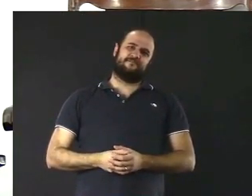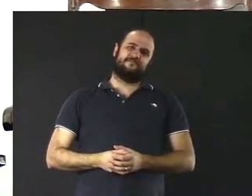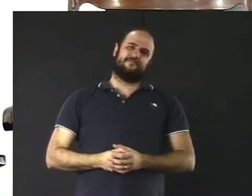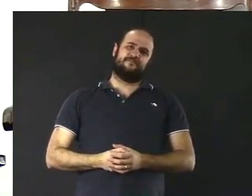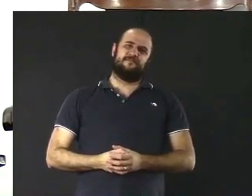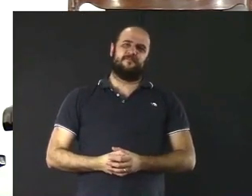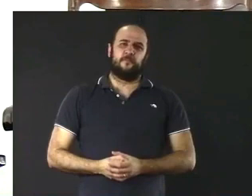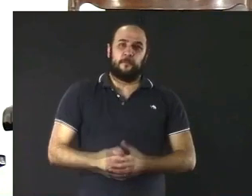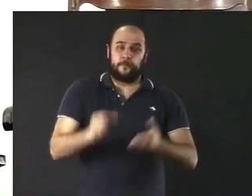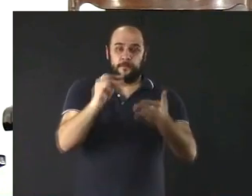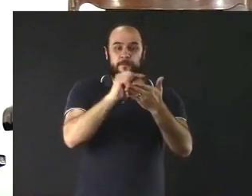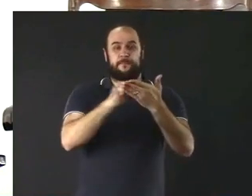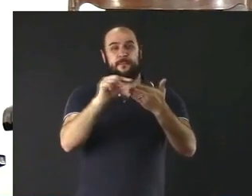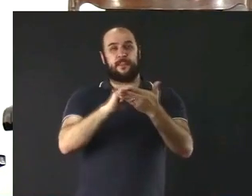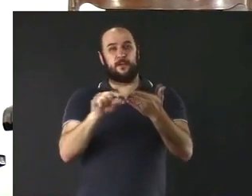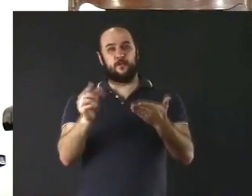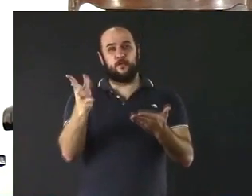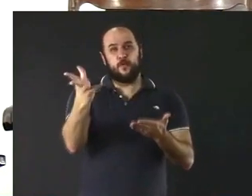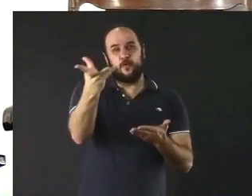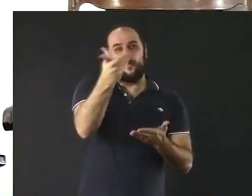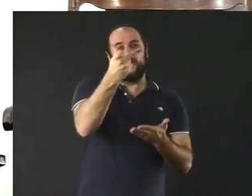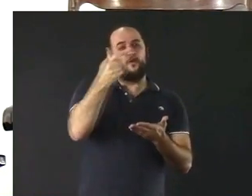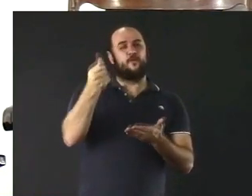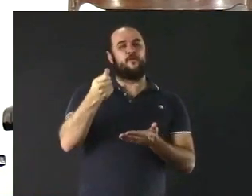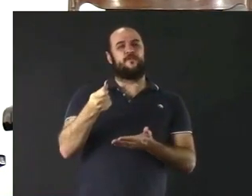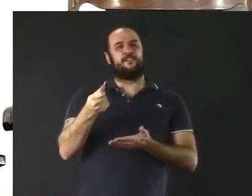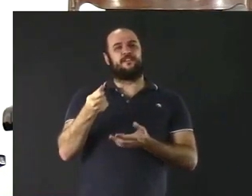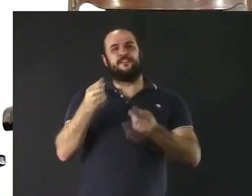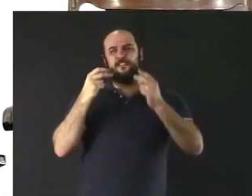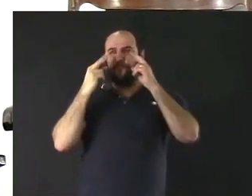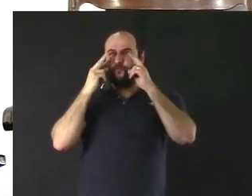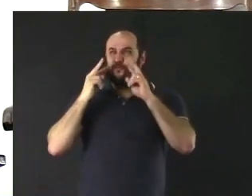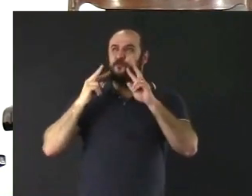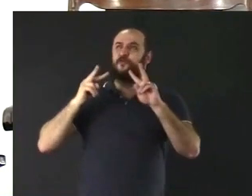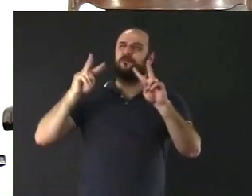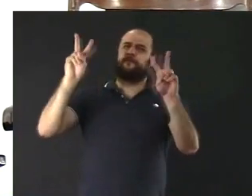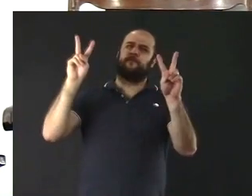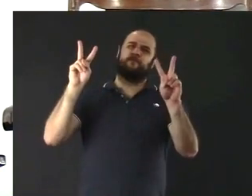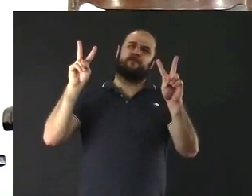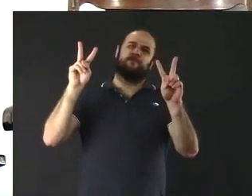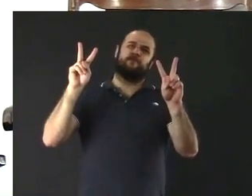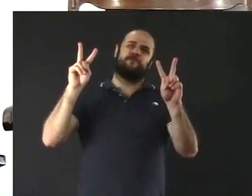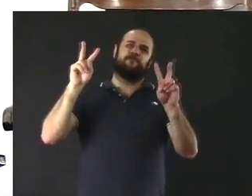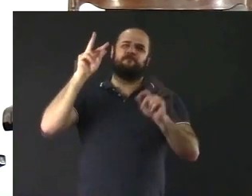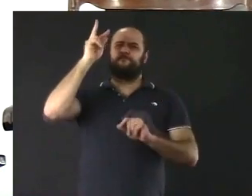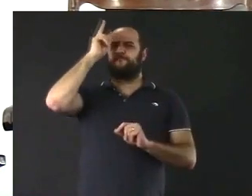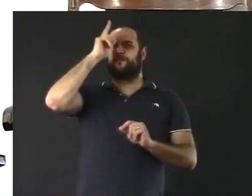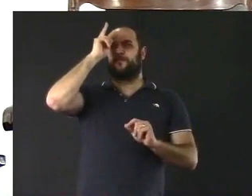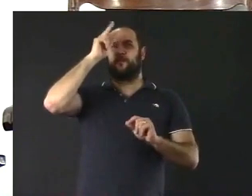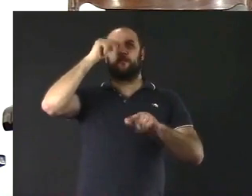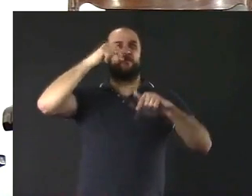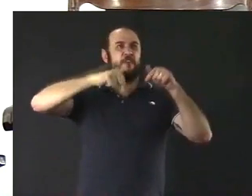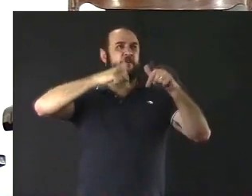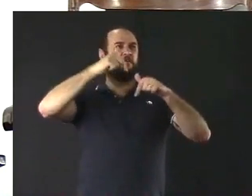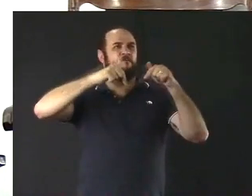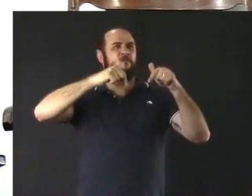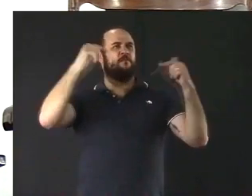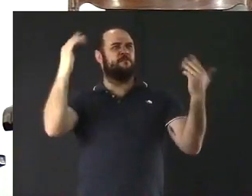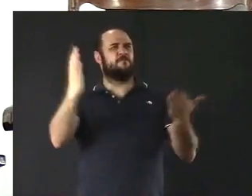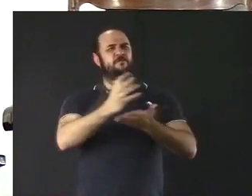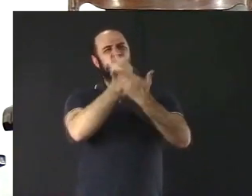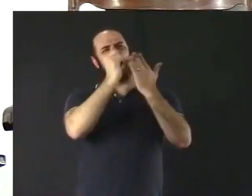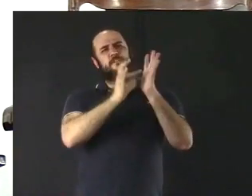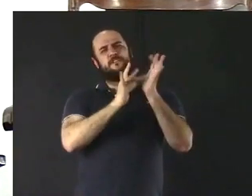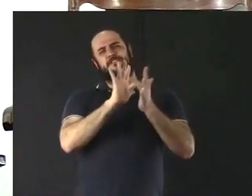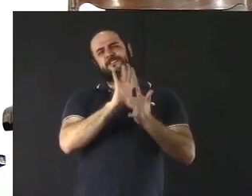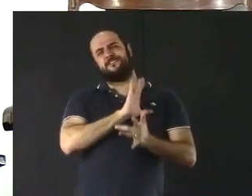Então o versículo vai nos convidar a olhar para toda a vida de Cristo e a sua obra redentora. Não olhar apenas para o